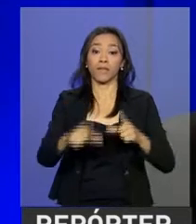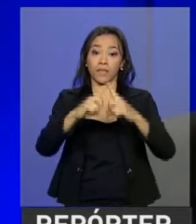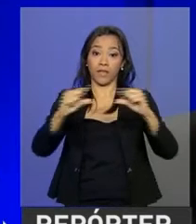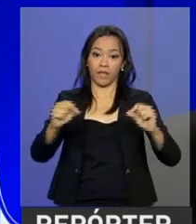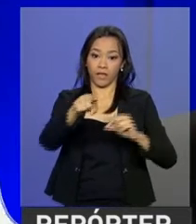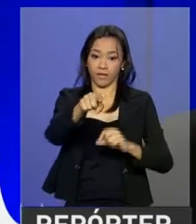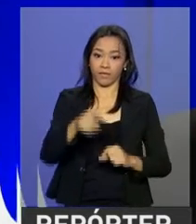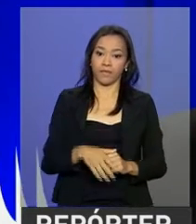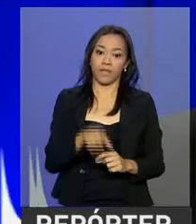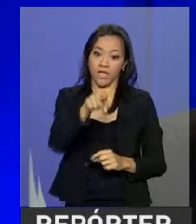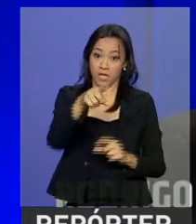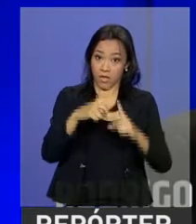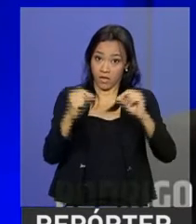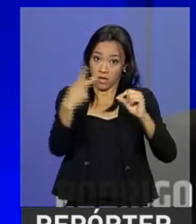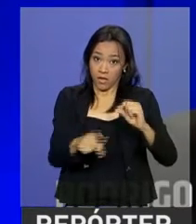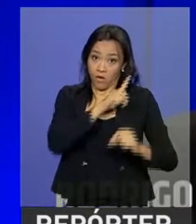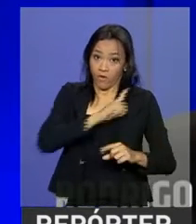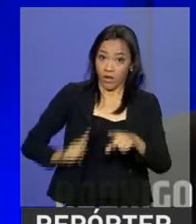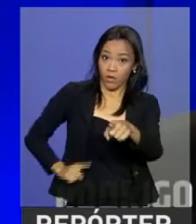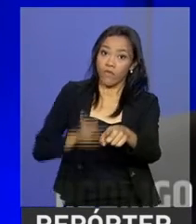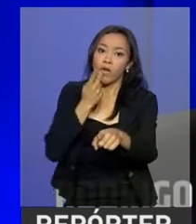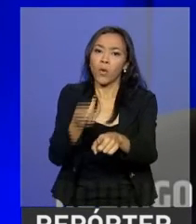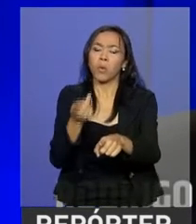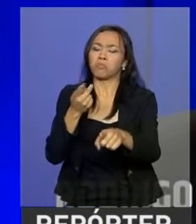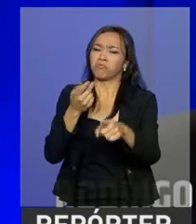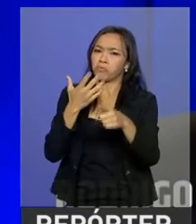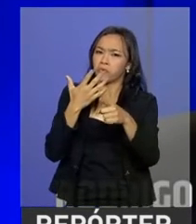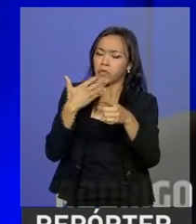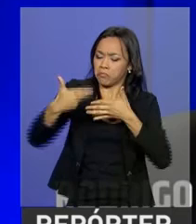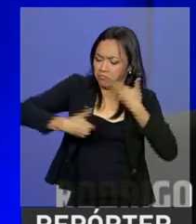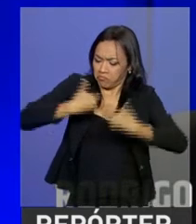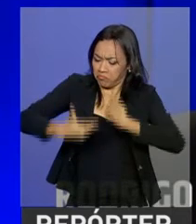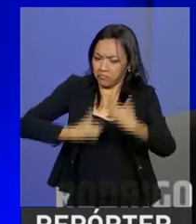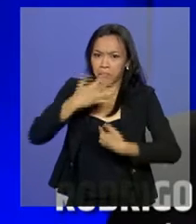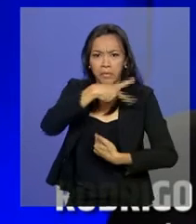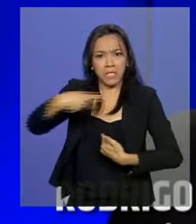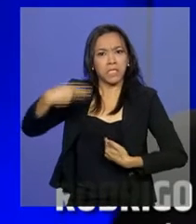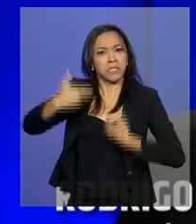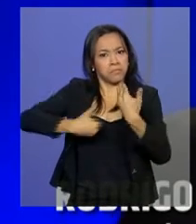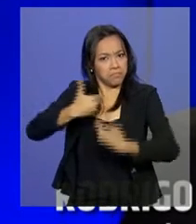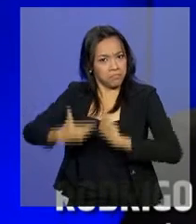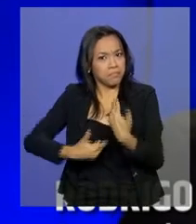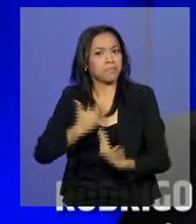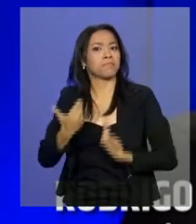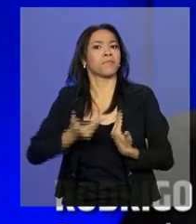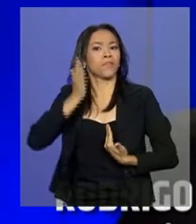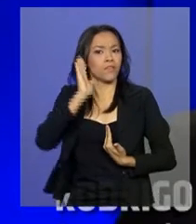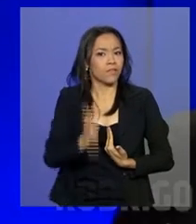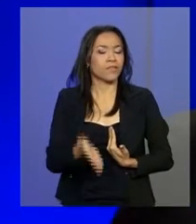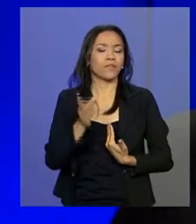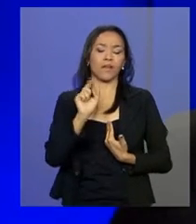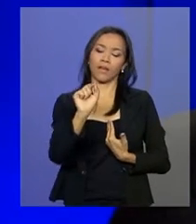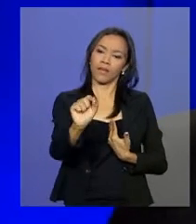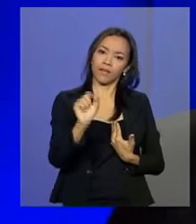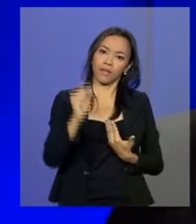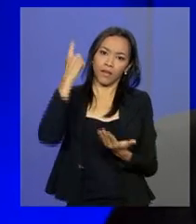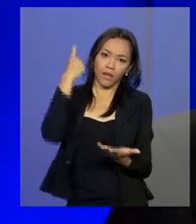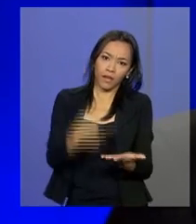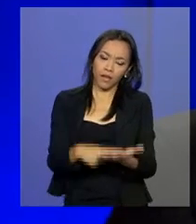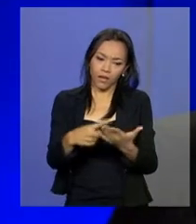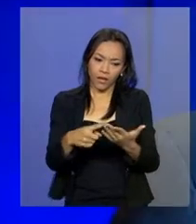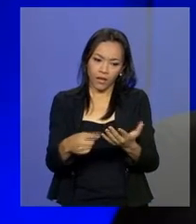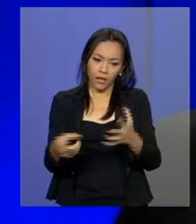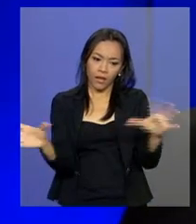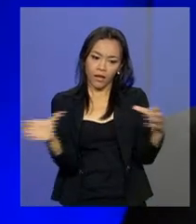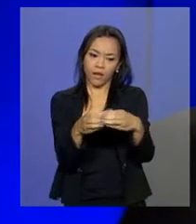O presidente foi extremamente atencioso, no sentido de dizer que já determinou a equipe econômica